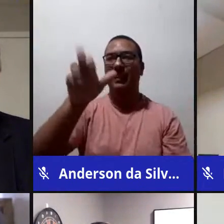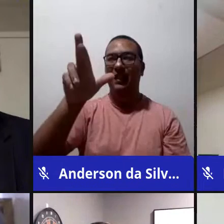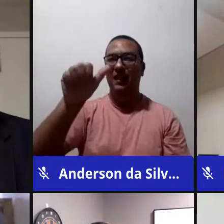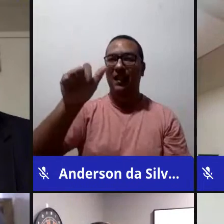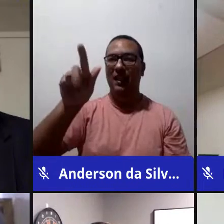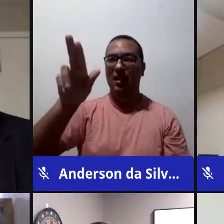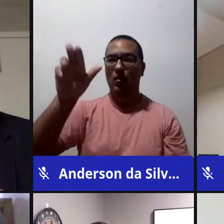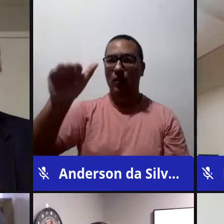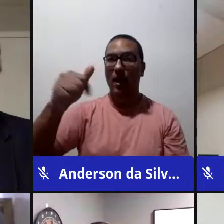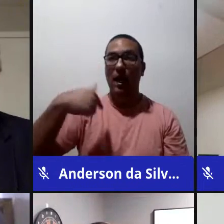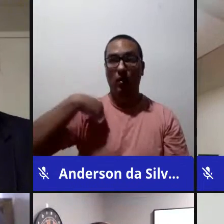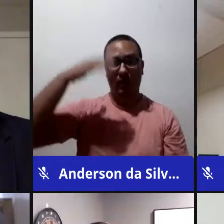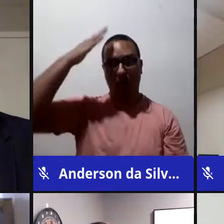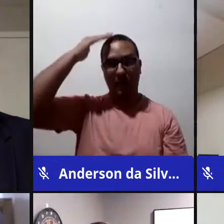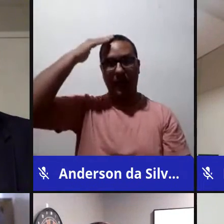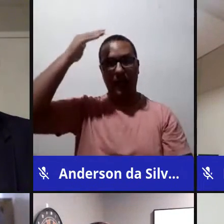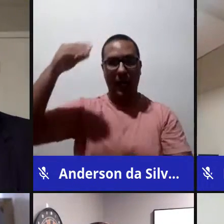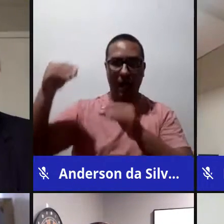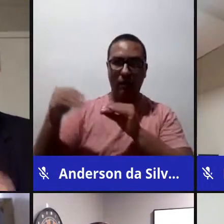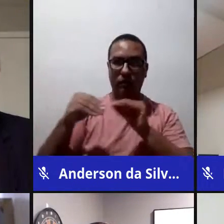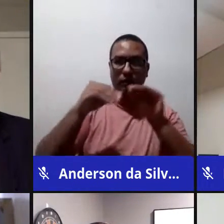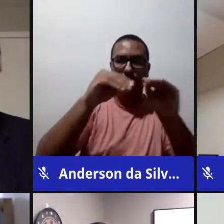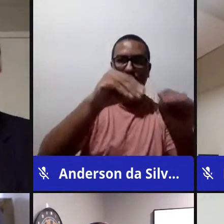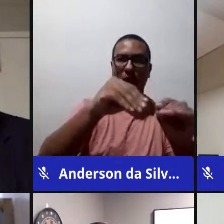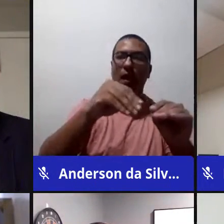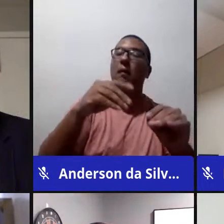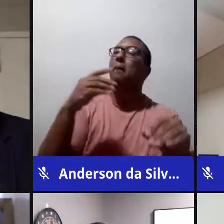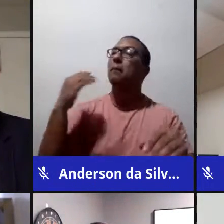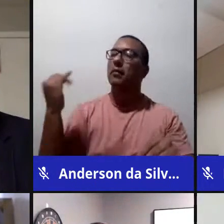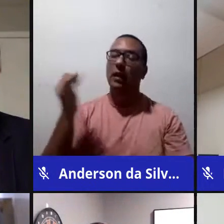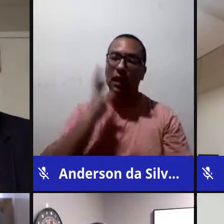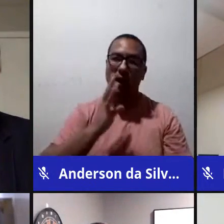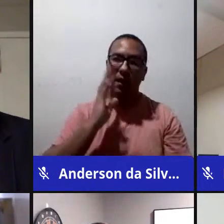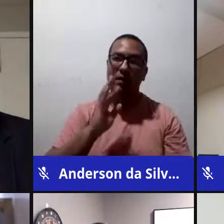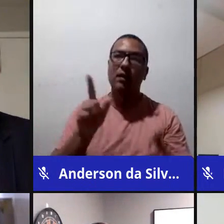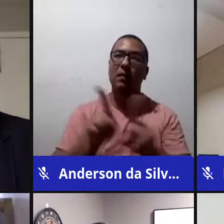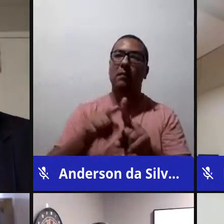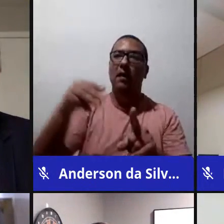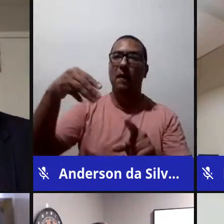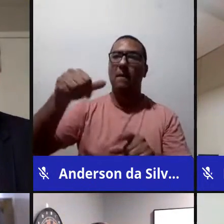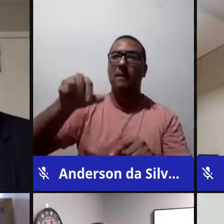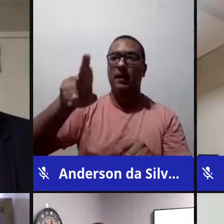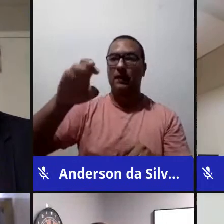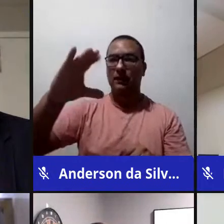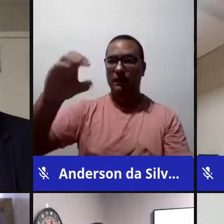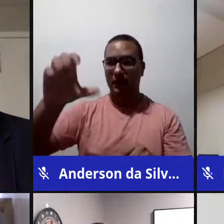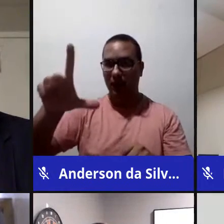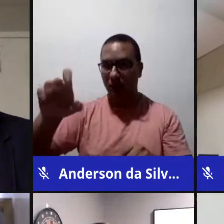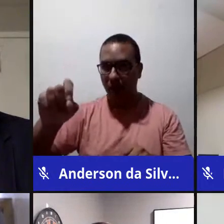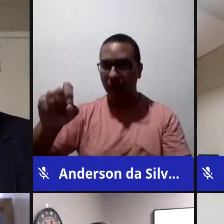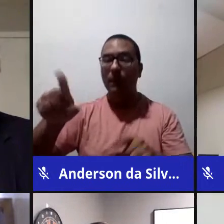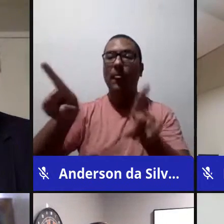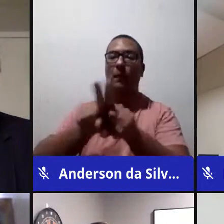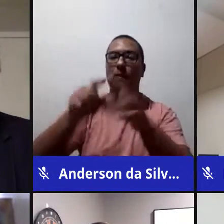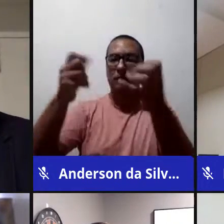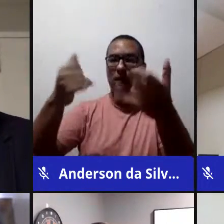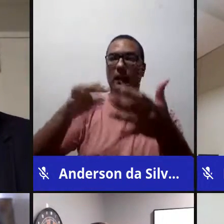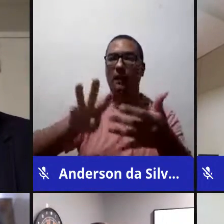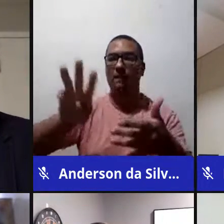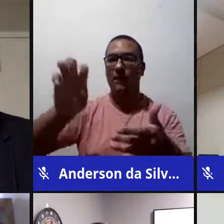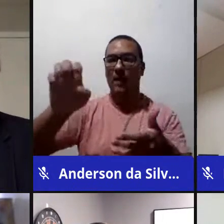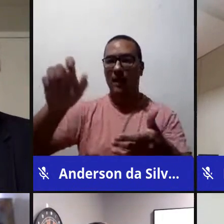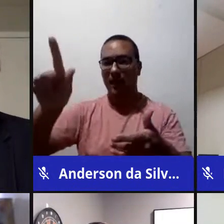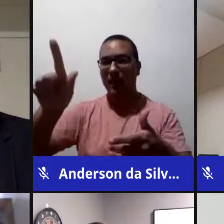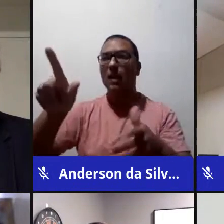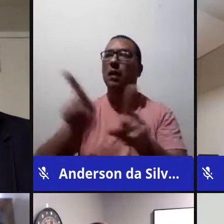uma empresa de Jaraguá, muito legal, o Marcelo e a WEG, né? Por ter participado